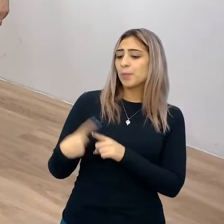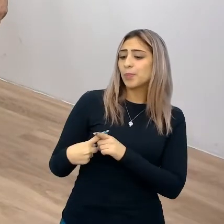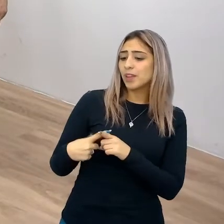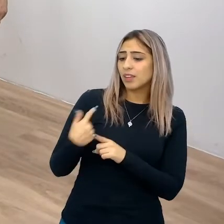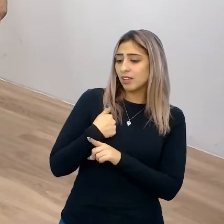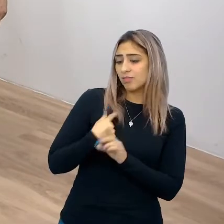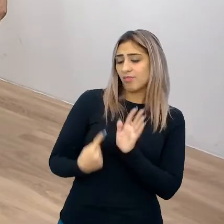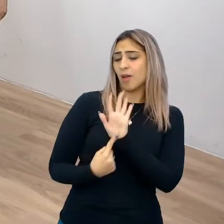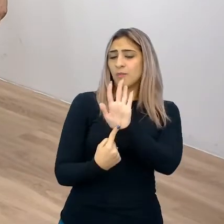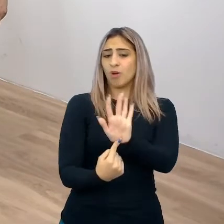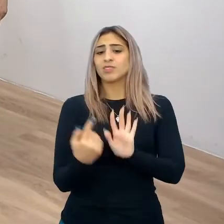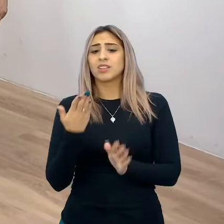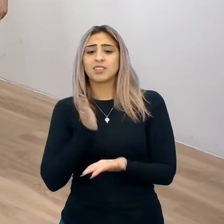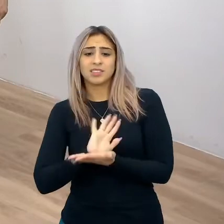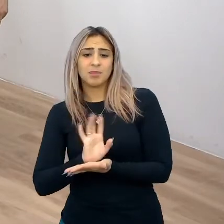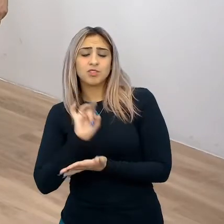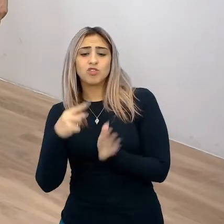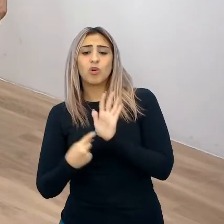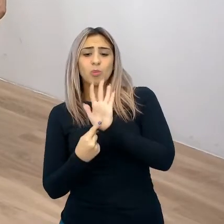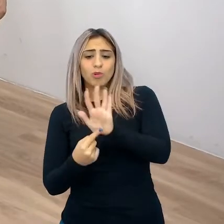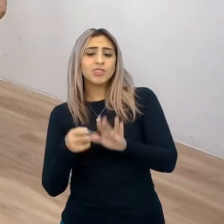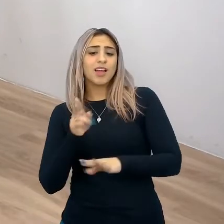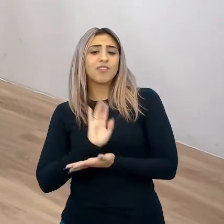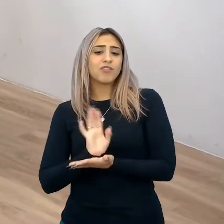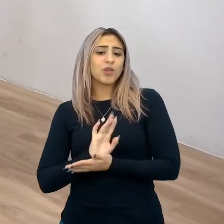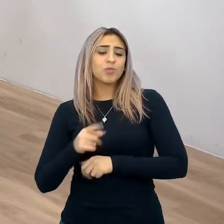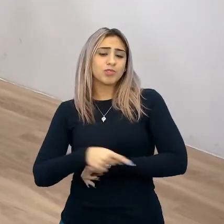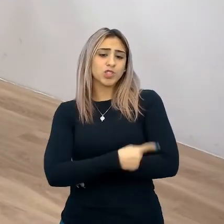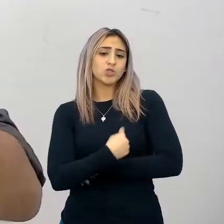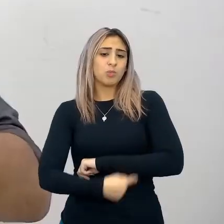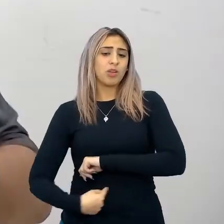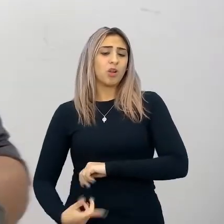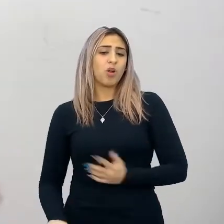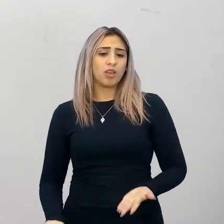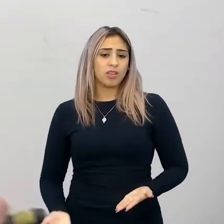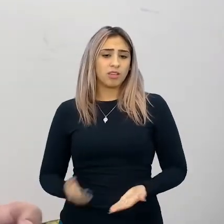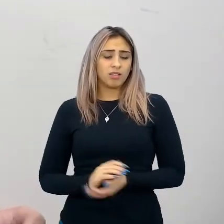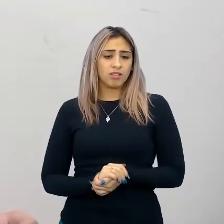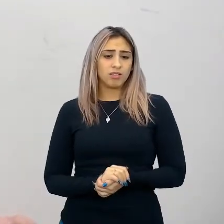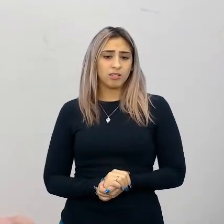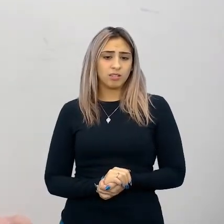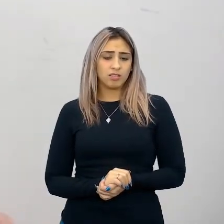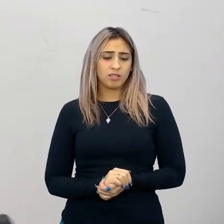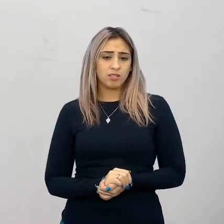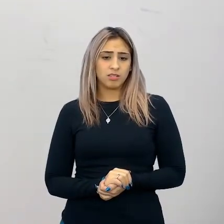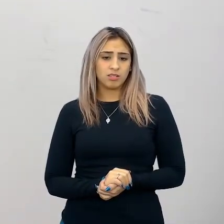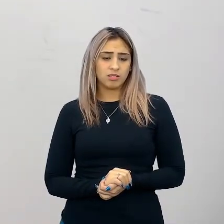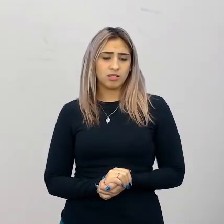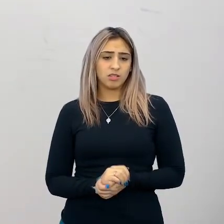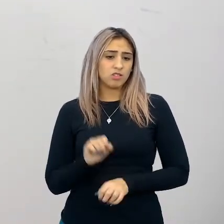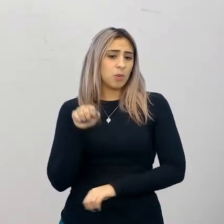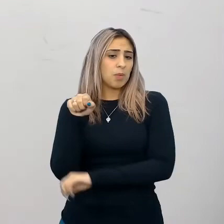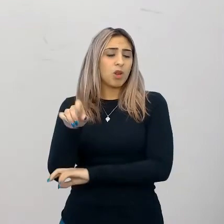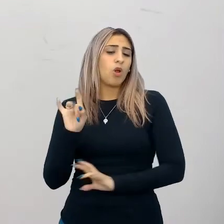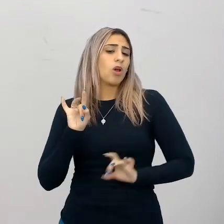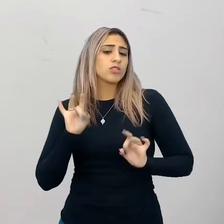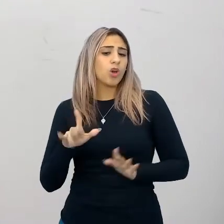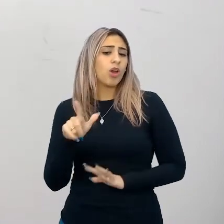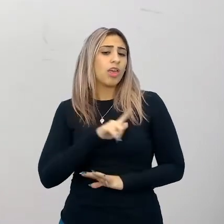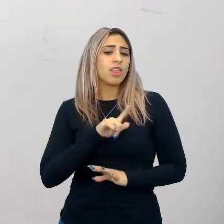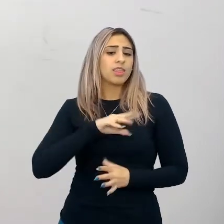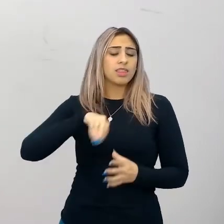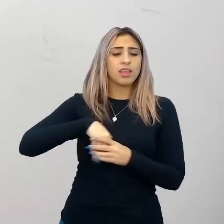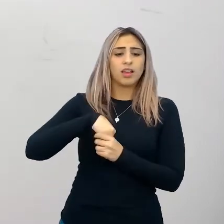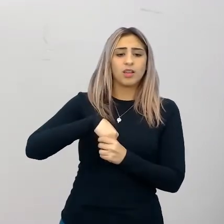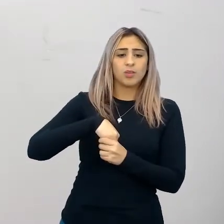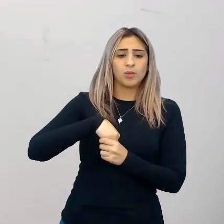mostra de cinema... Só vou mostrar filmes de heróis? Por que eu vou aqui na aula, só vou mostrar filmes, sei lá, envolvendo o